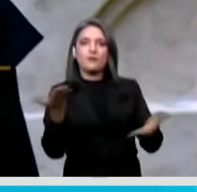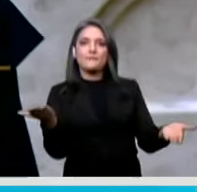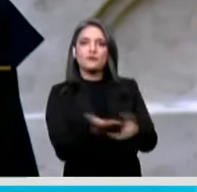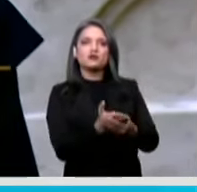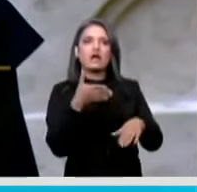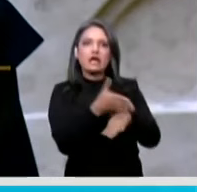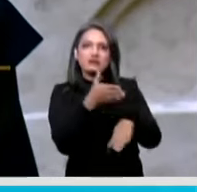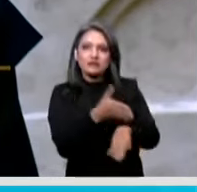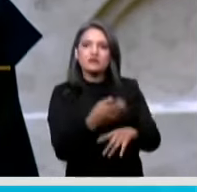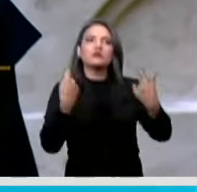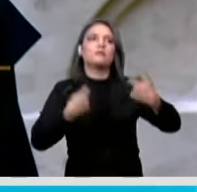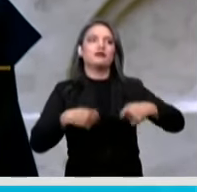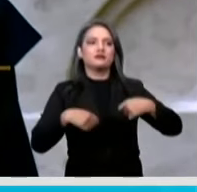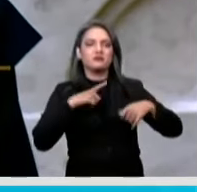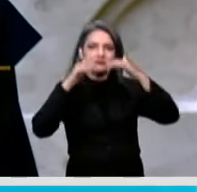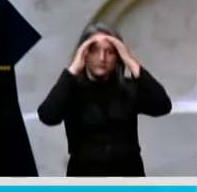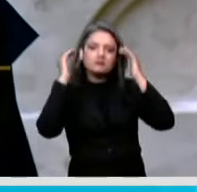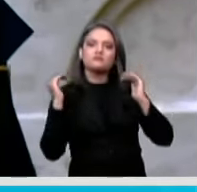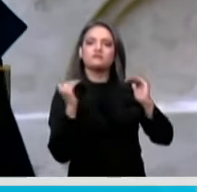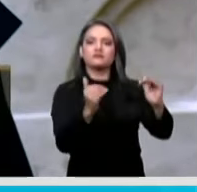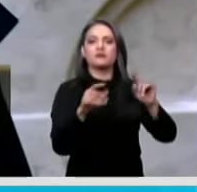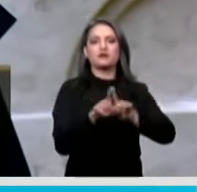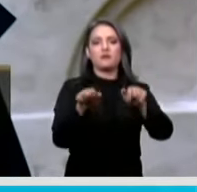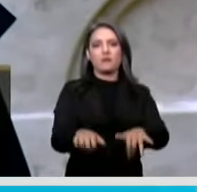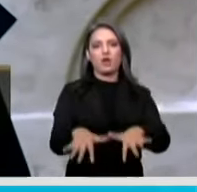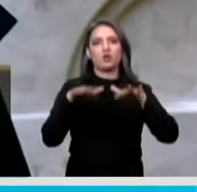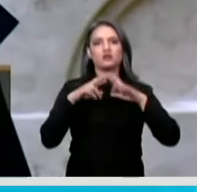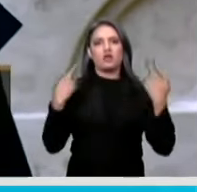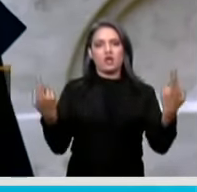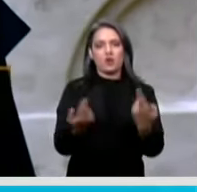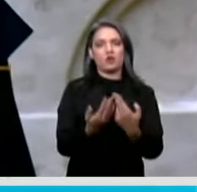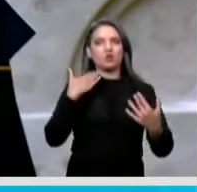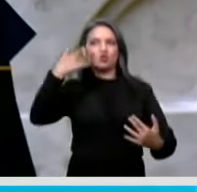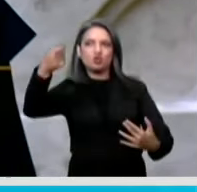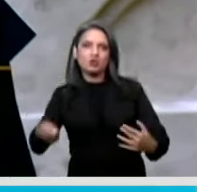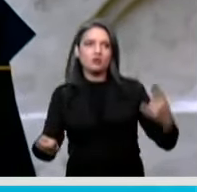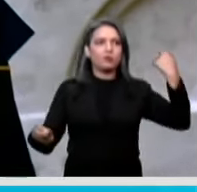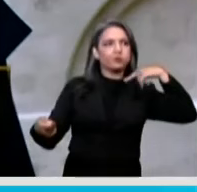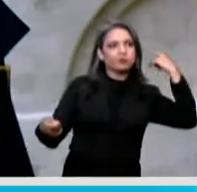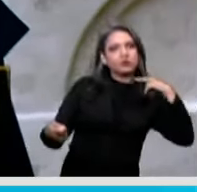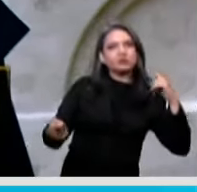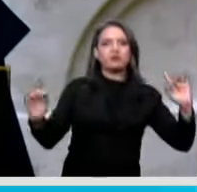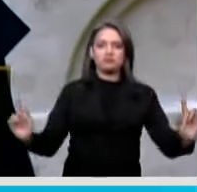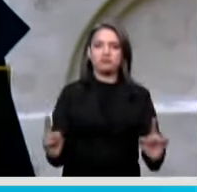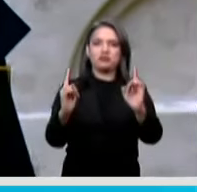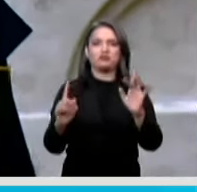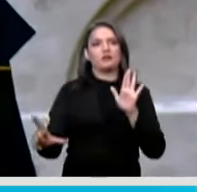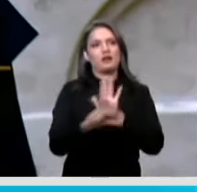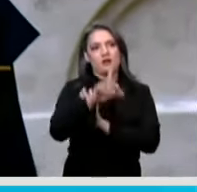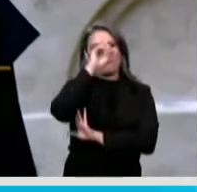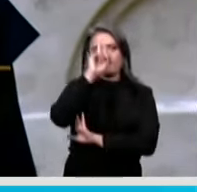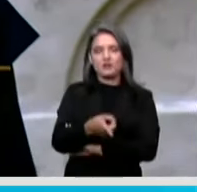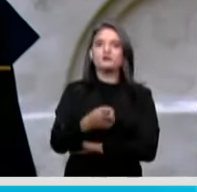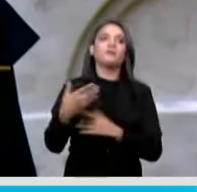parcimonioso do Barroso né Eh e que leve em conta a a igualdade entre os poderes o controle